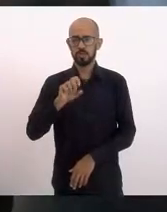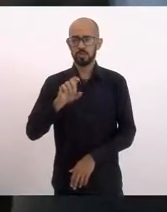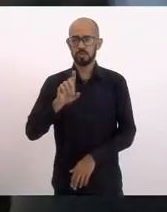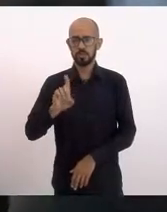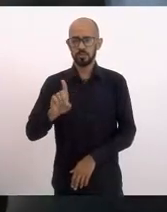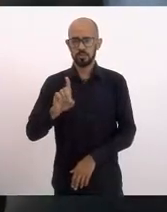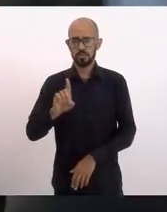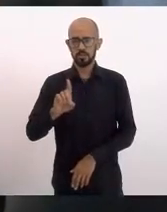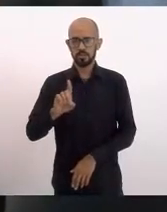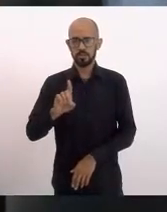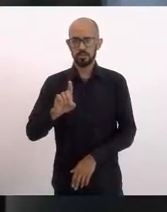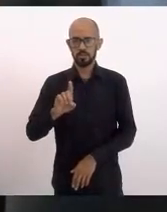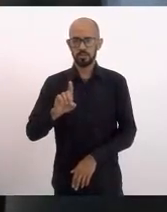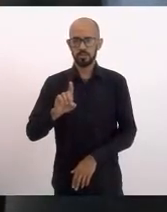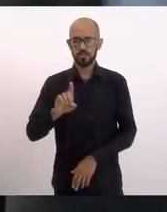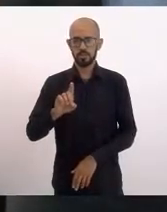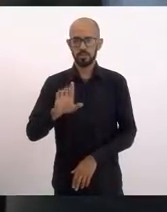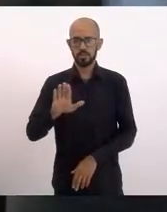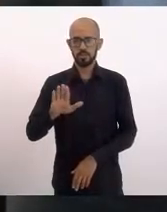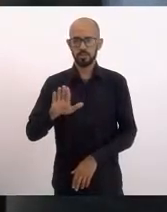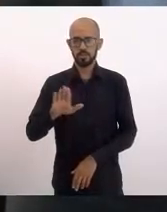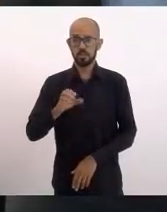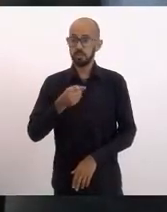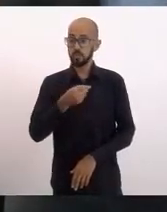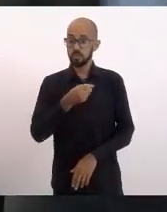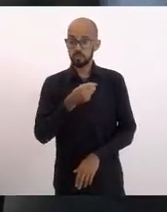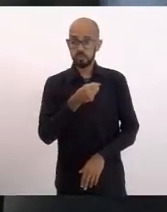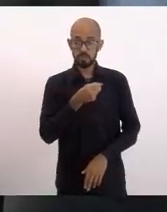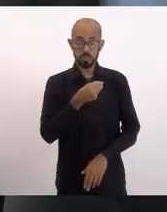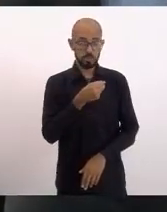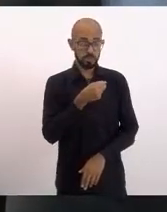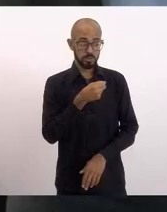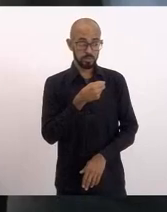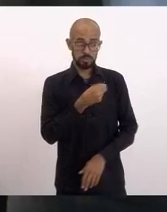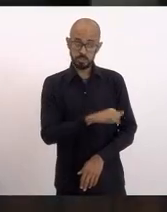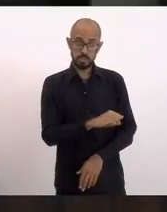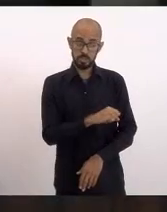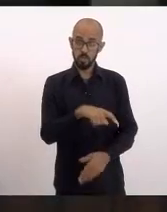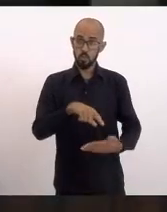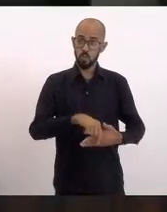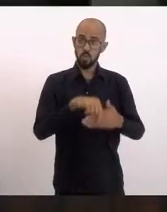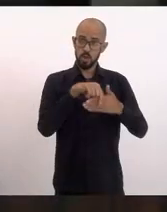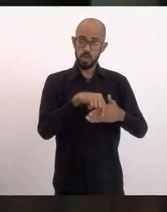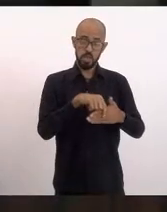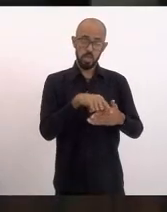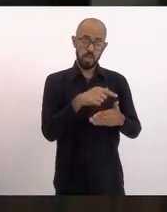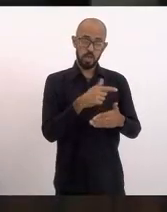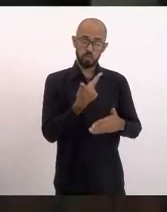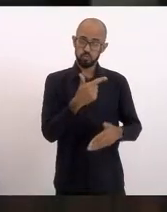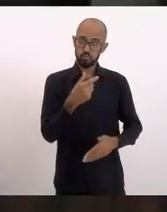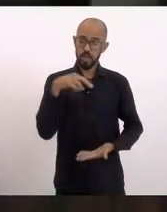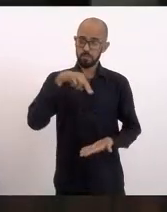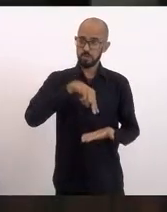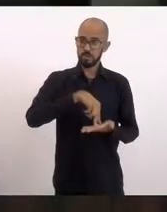casa, e eu gostaria não, de poder utilizar... Não, se o líder não estiver, deputada Lucinha, o acordo está muito claro.